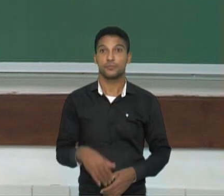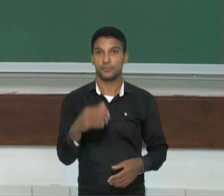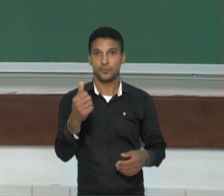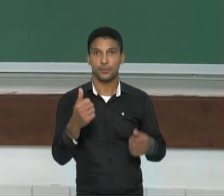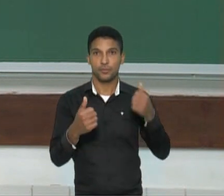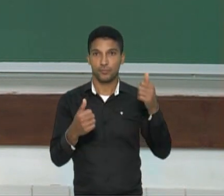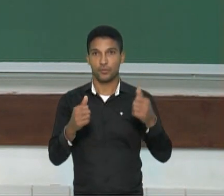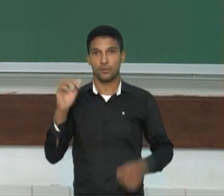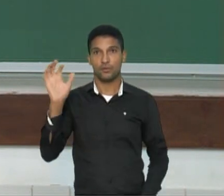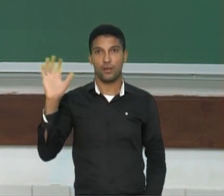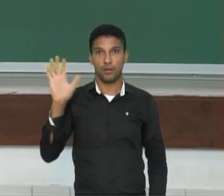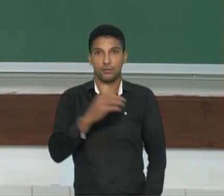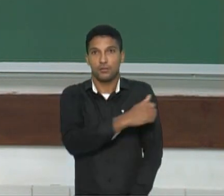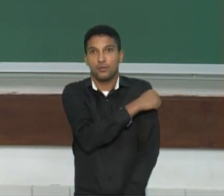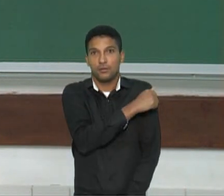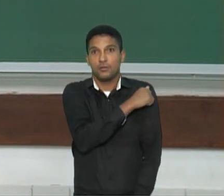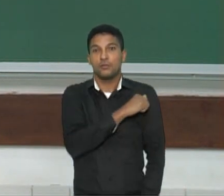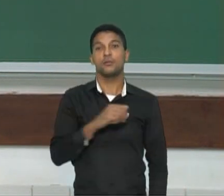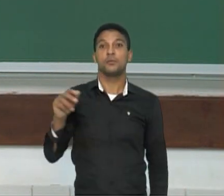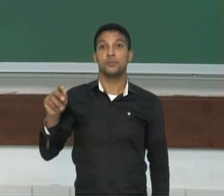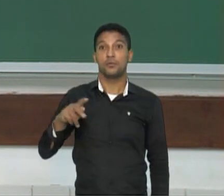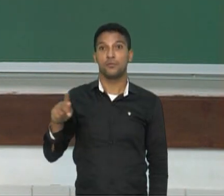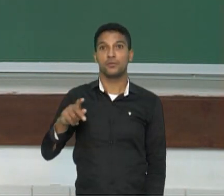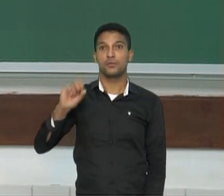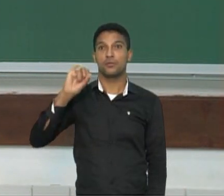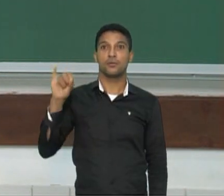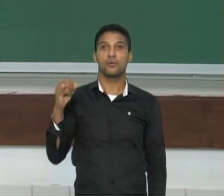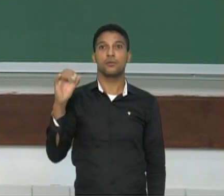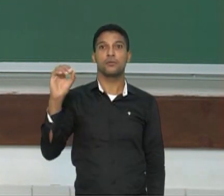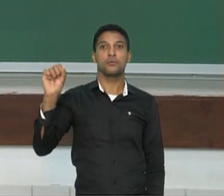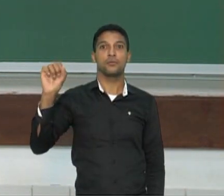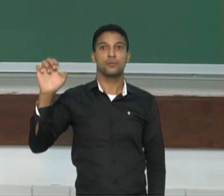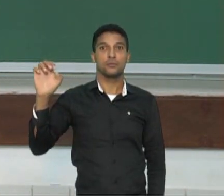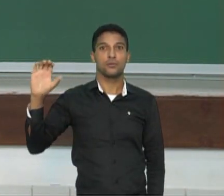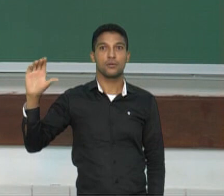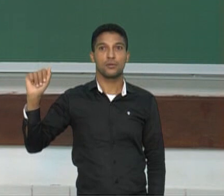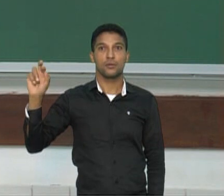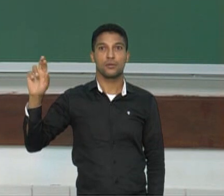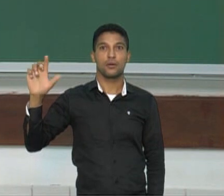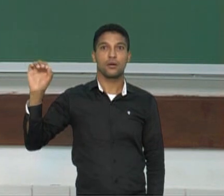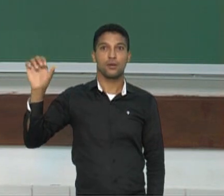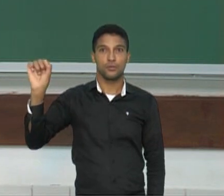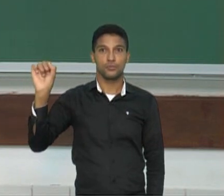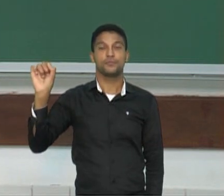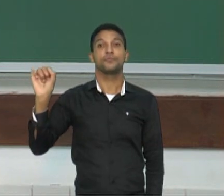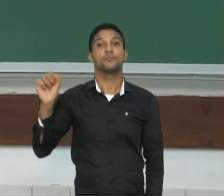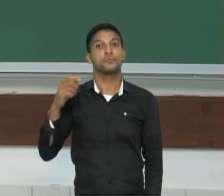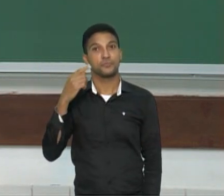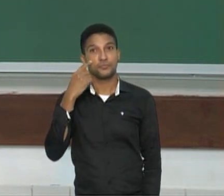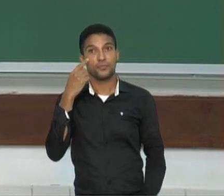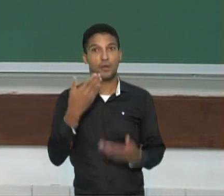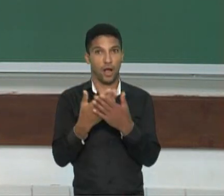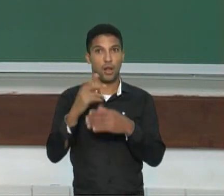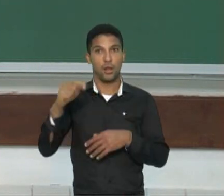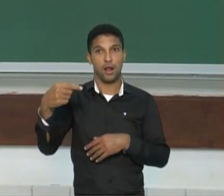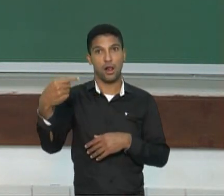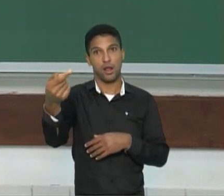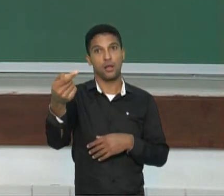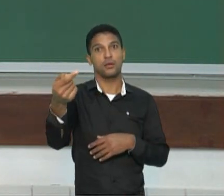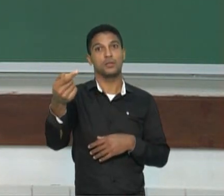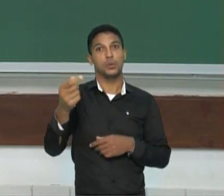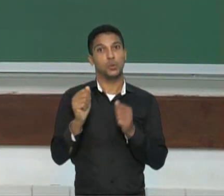Olá pessoal, professor Zé Carlos aqui de novo, né? Não sei se essa é a nossa última aula, a gente vai ter mais aula comigo, mas vamos aqui fazer hoje a nossa